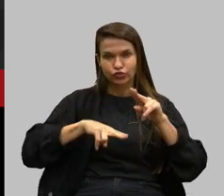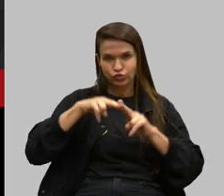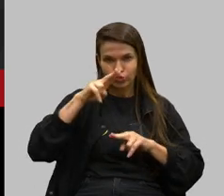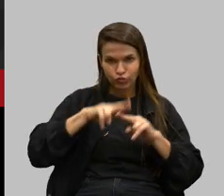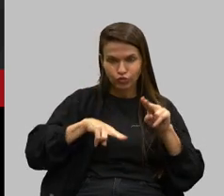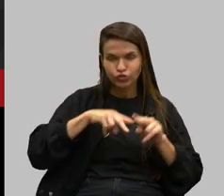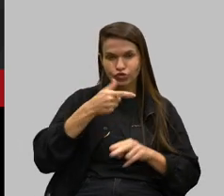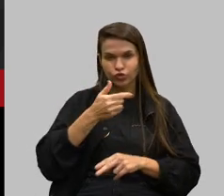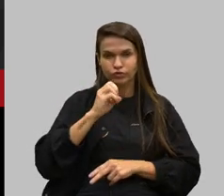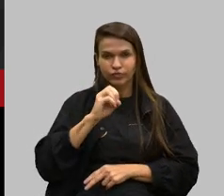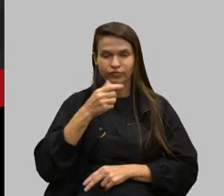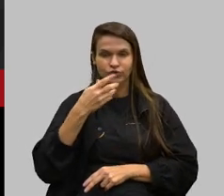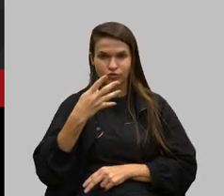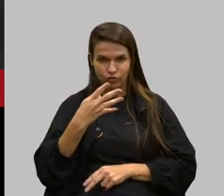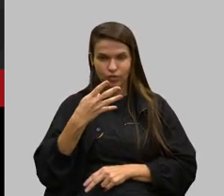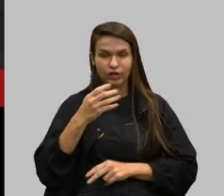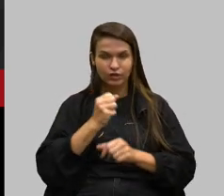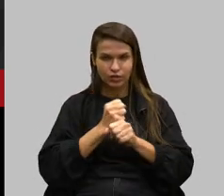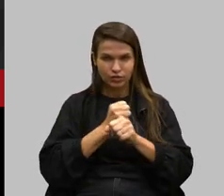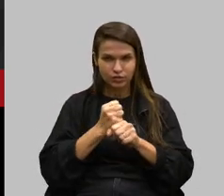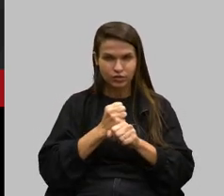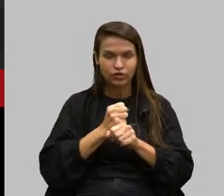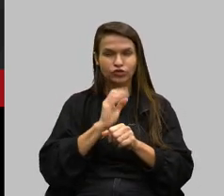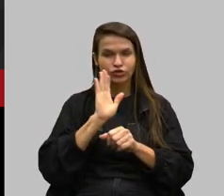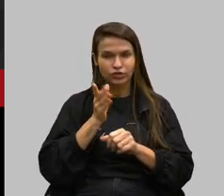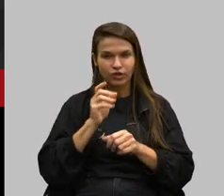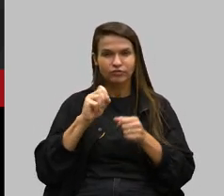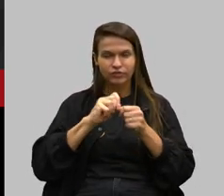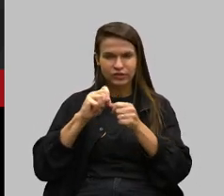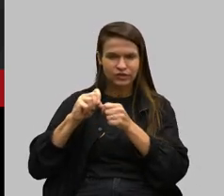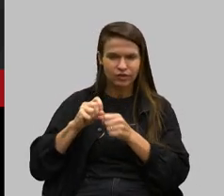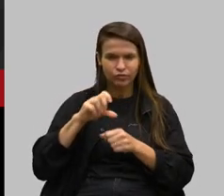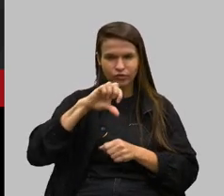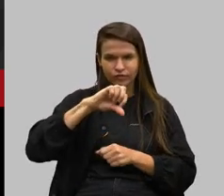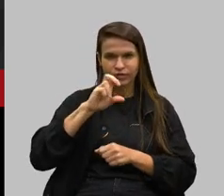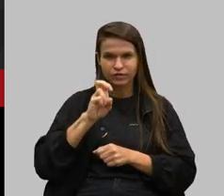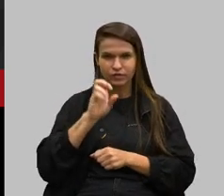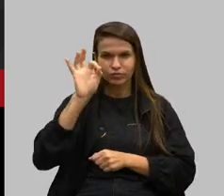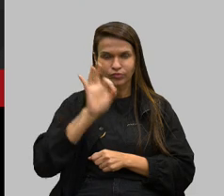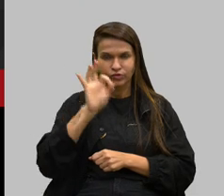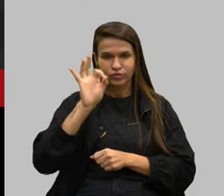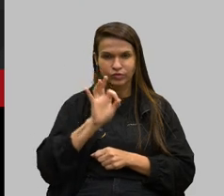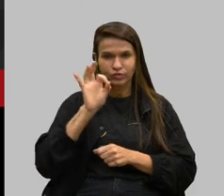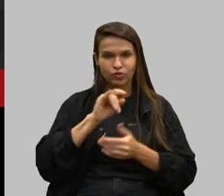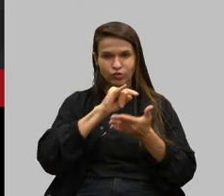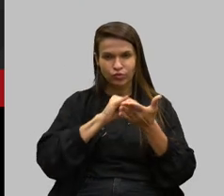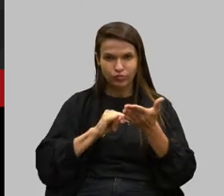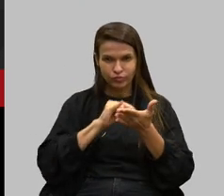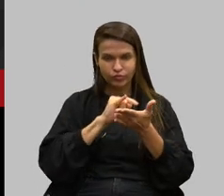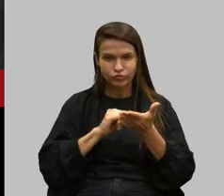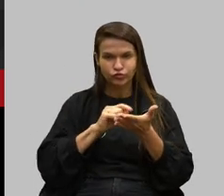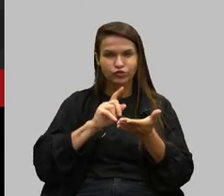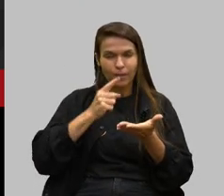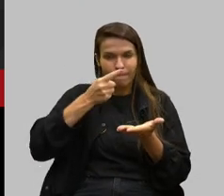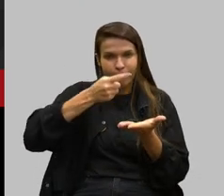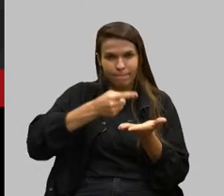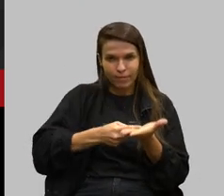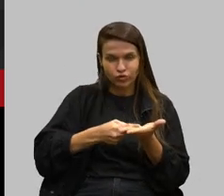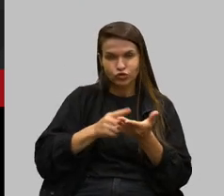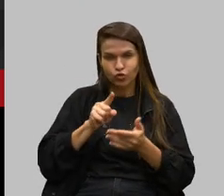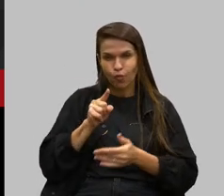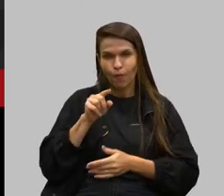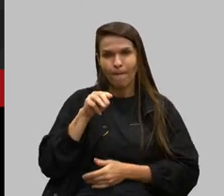2024 neste ano nós já executamos 95% das emendas impositivas de 1